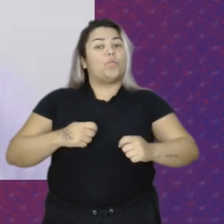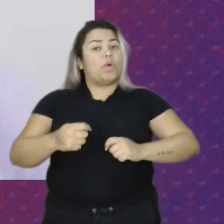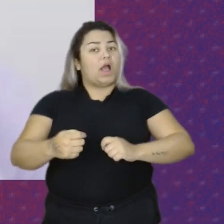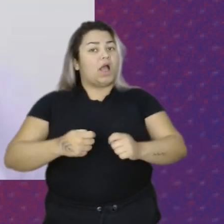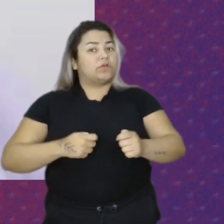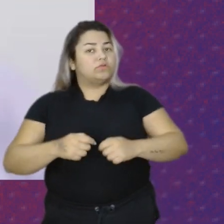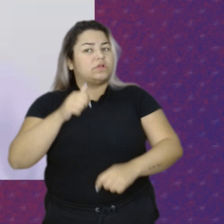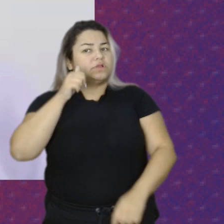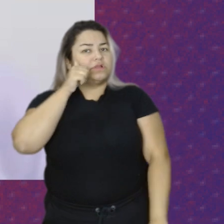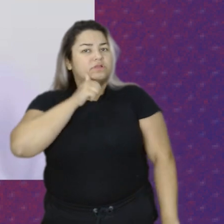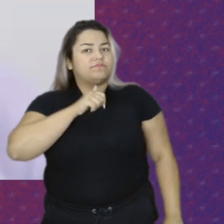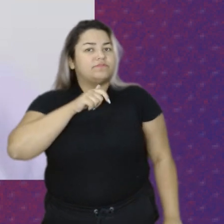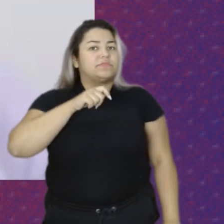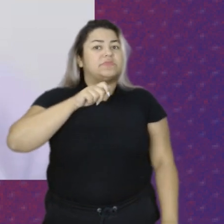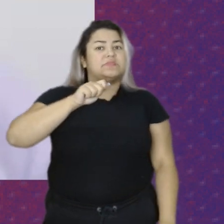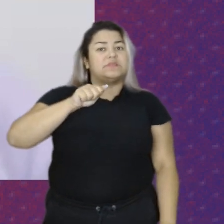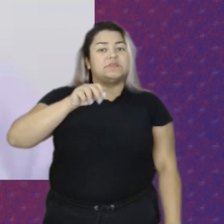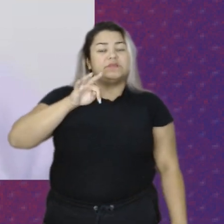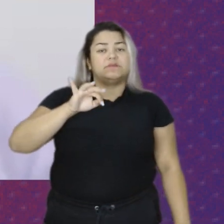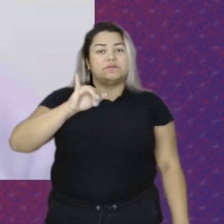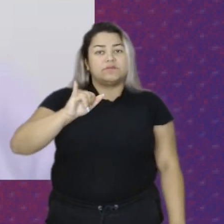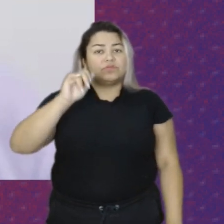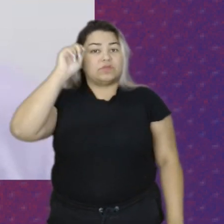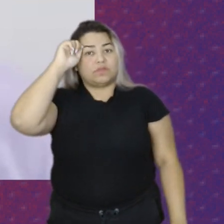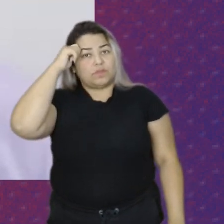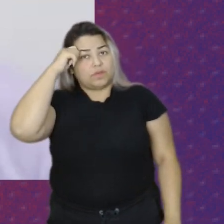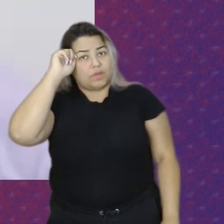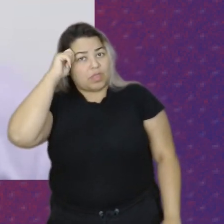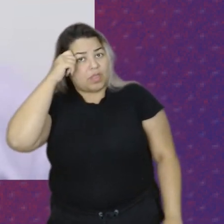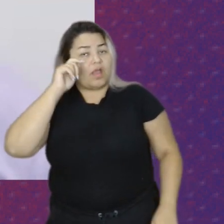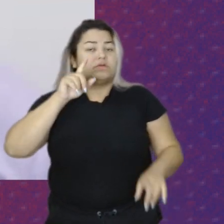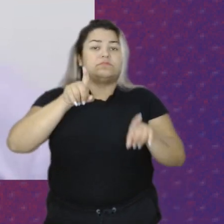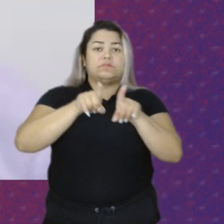feminista, antirracista, antipatriarcal,